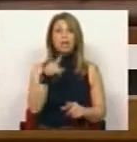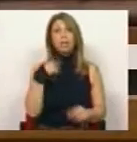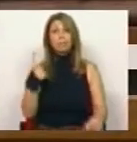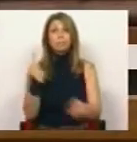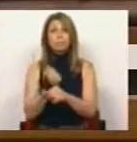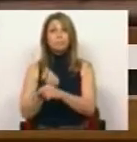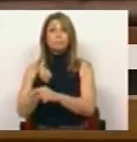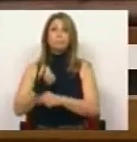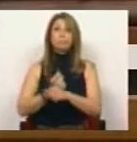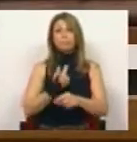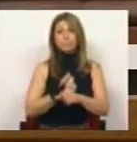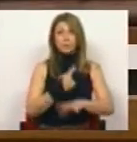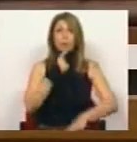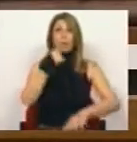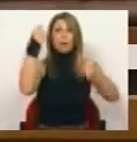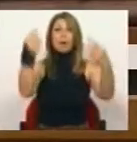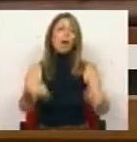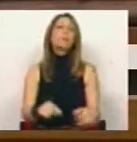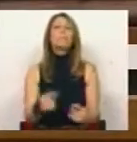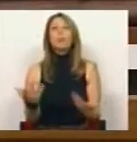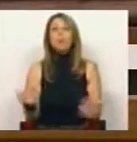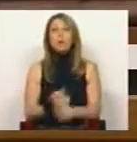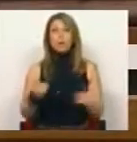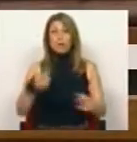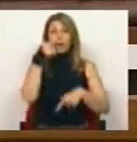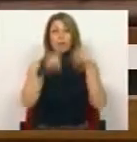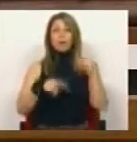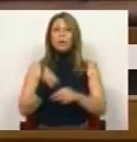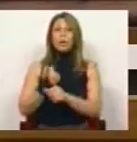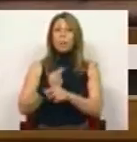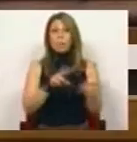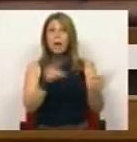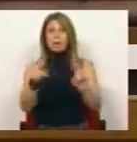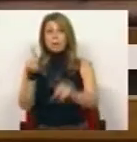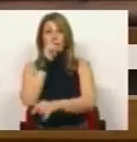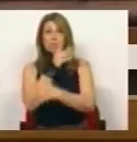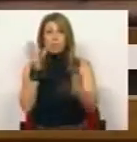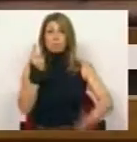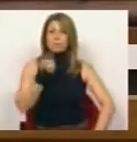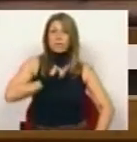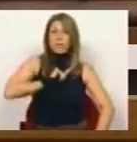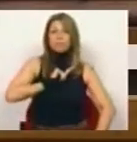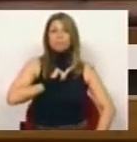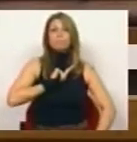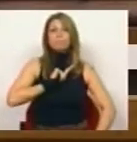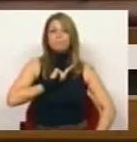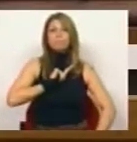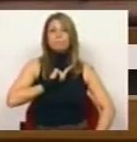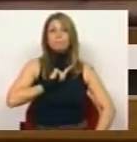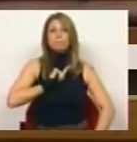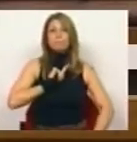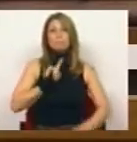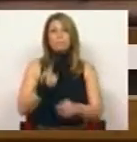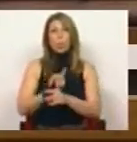desmesurada. Por falta de alternativas, os consumidores são muitas vezes obrigados a trazer consigo um conjunto significativo